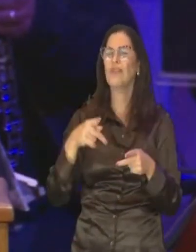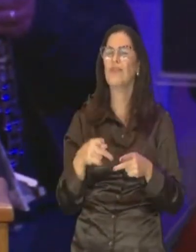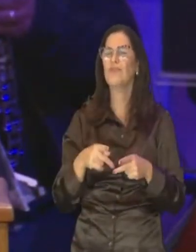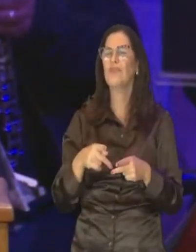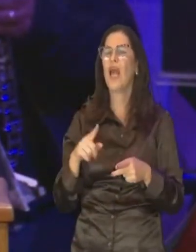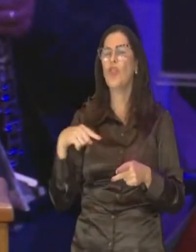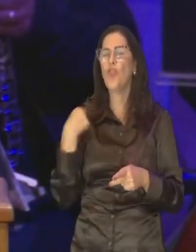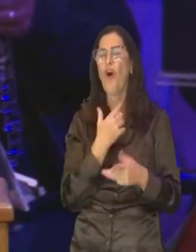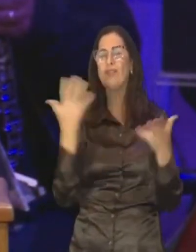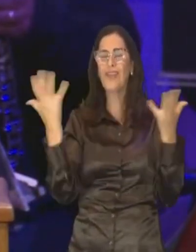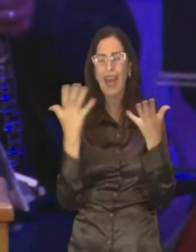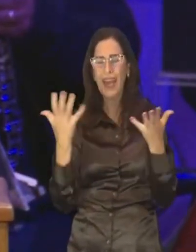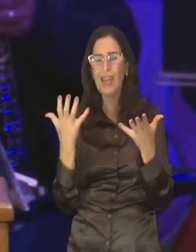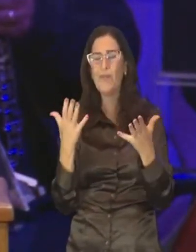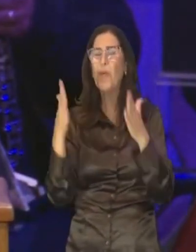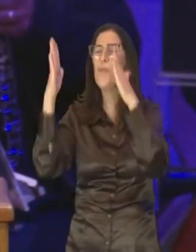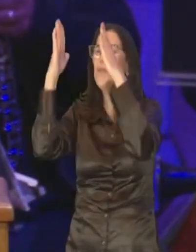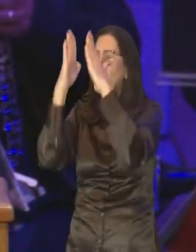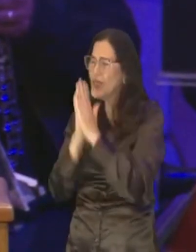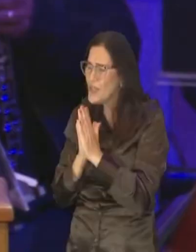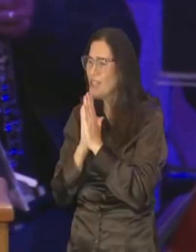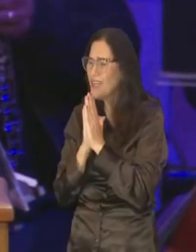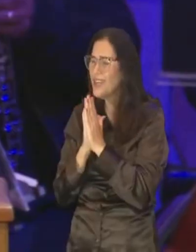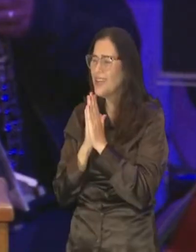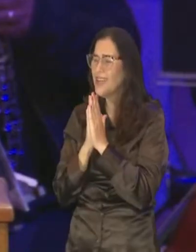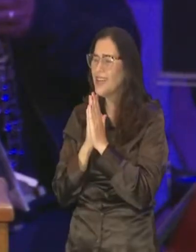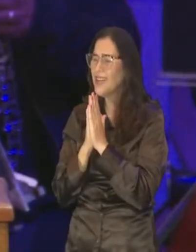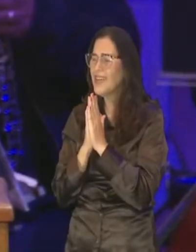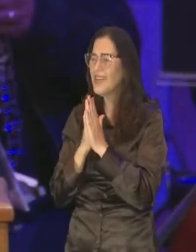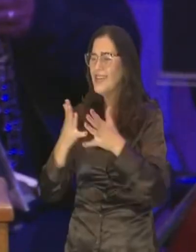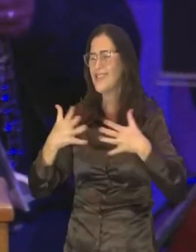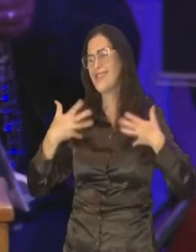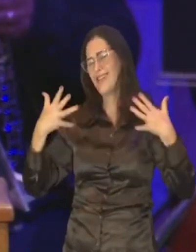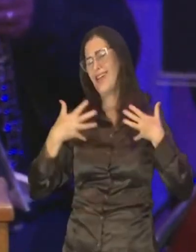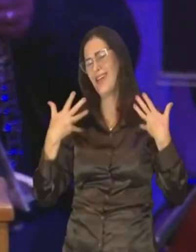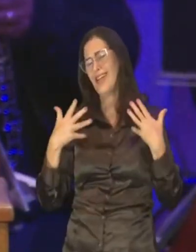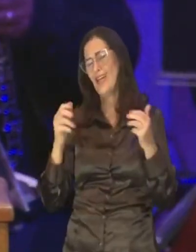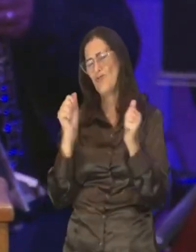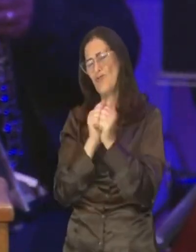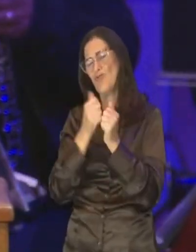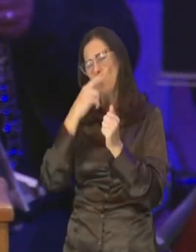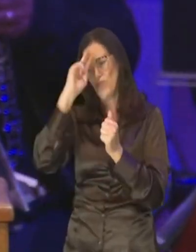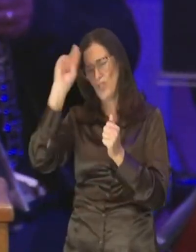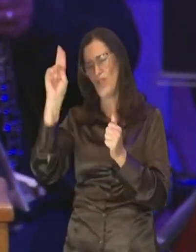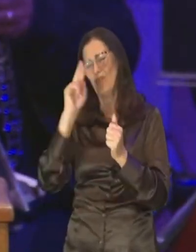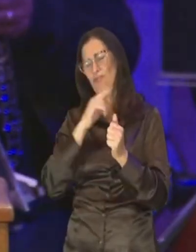Nós queremos, Senhor Deus, viver dias de alegria com o Senhor.